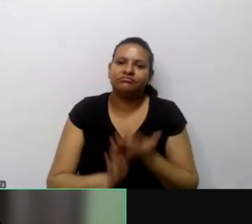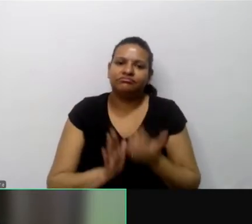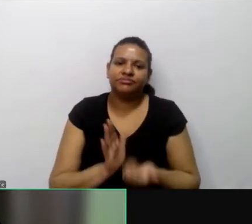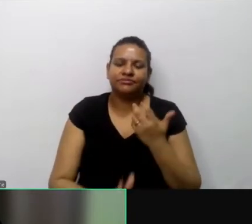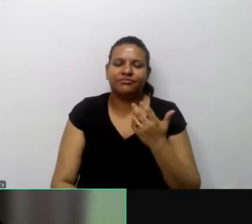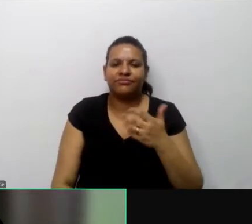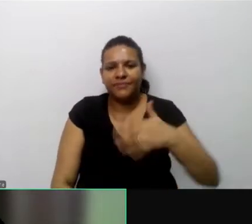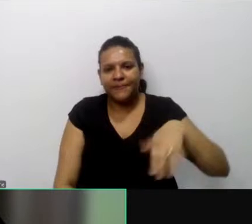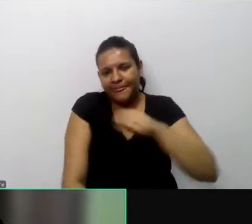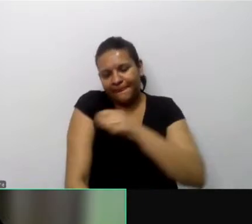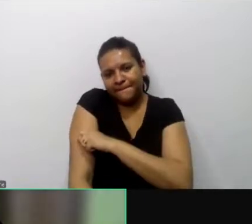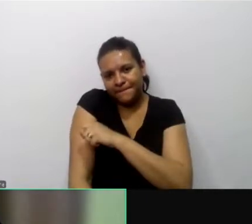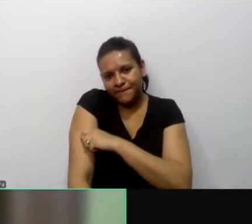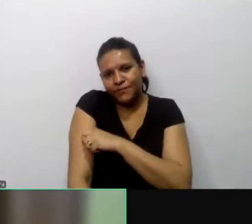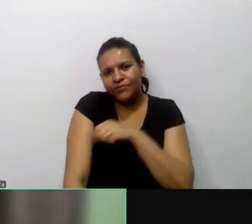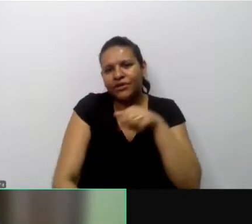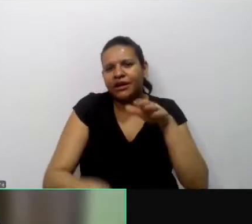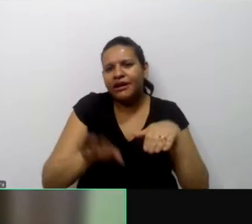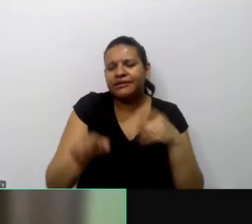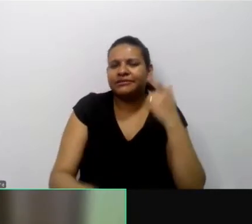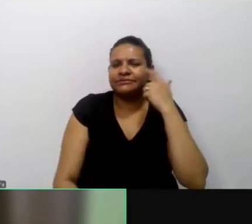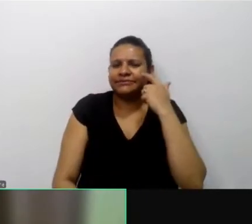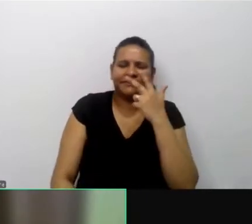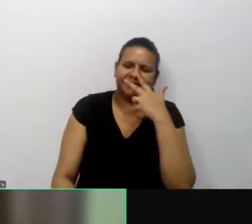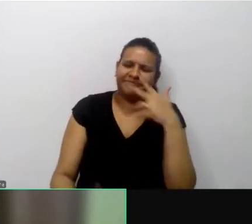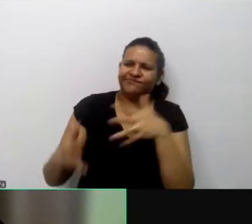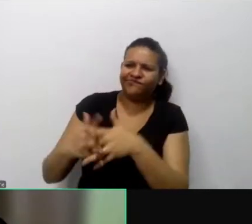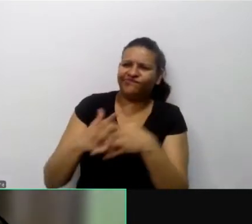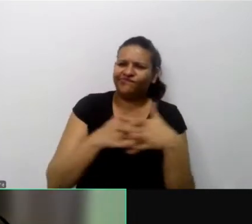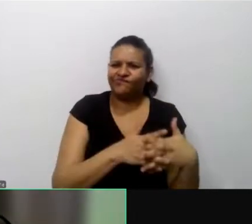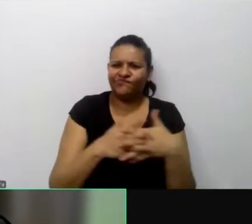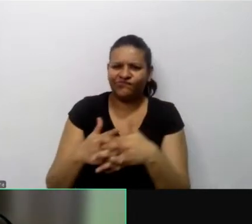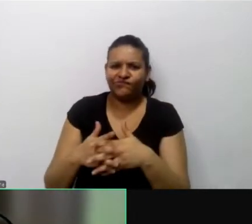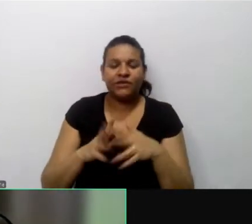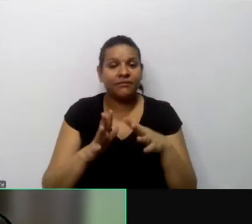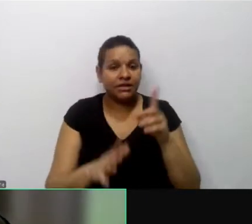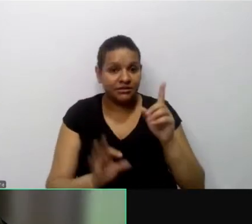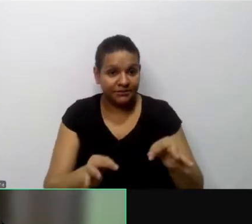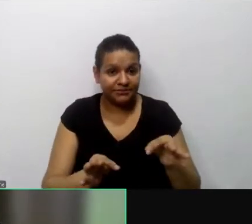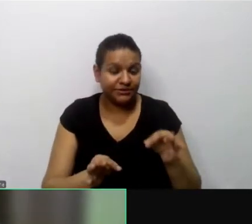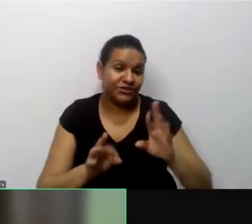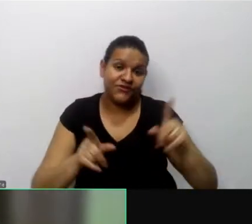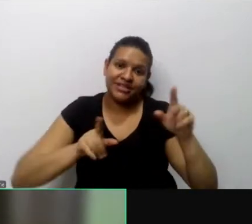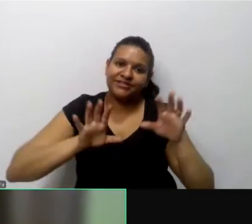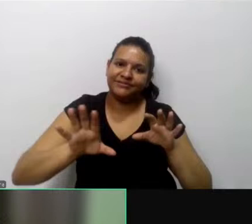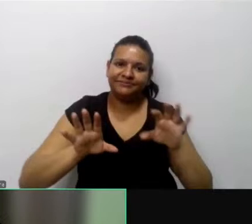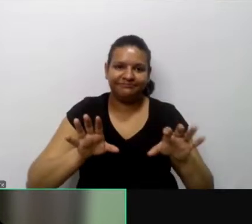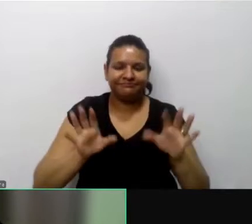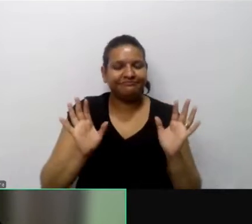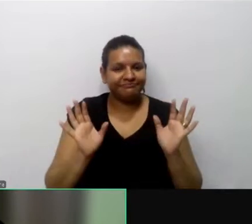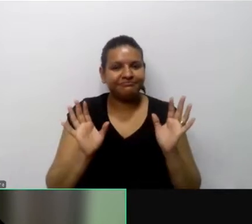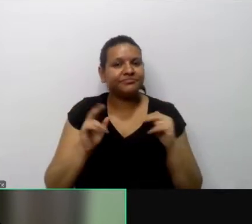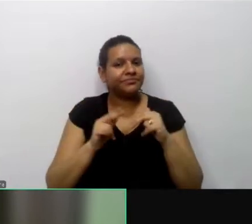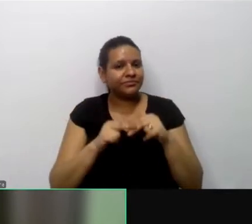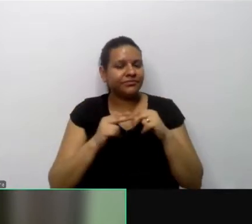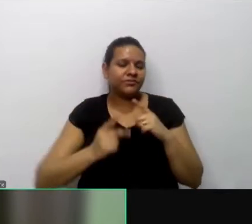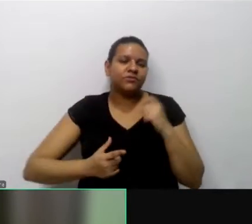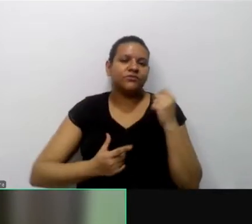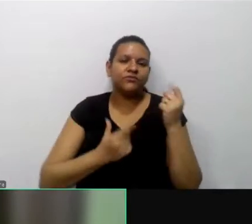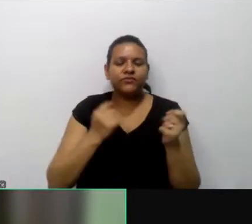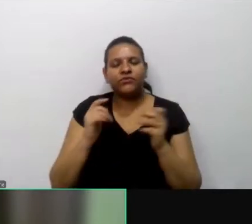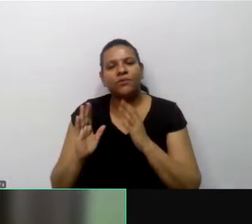né? Às vezes parece que as coisas não se conversam, mas uma coisa não necessariamente exclui a outra. Então, ter esses momentos